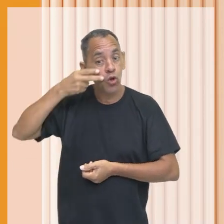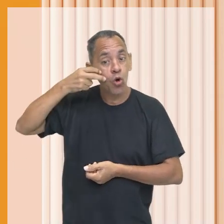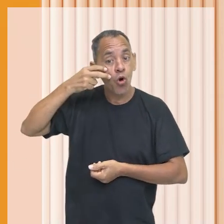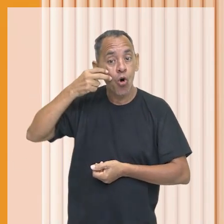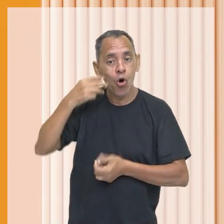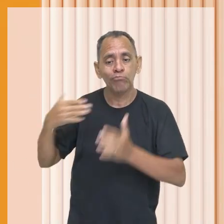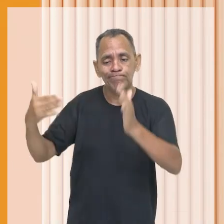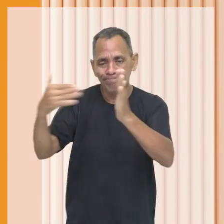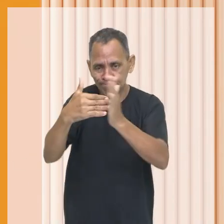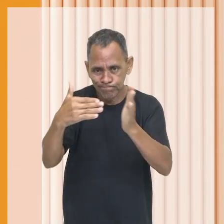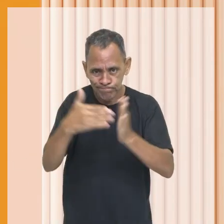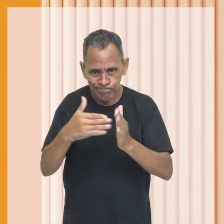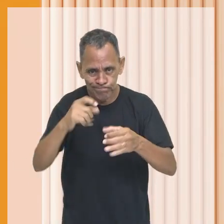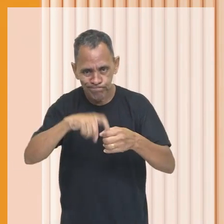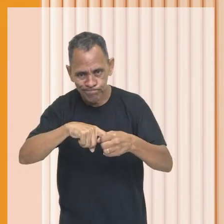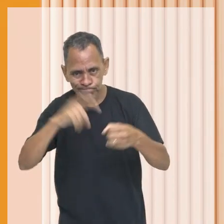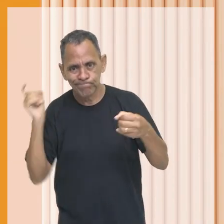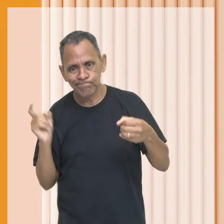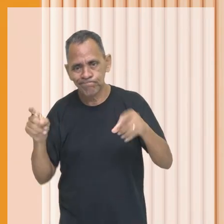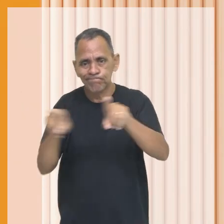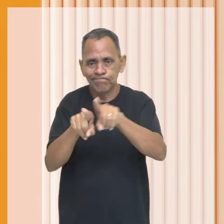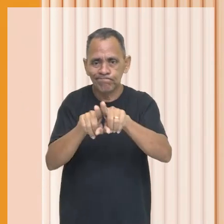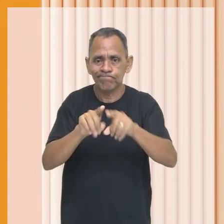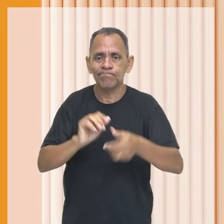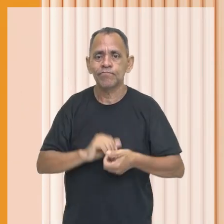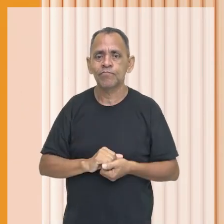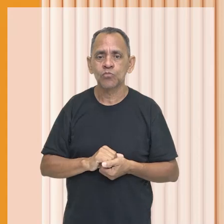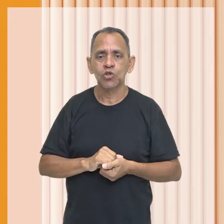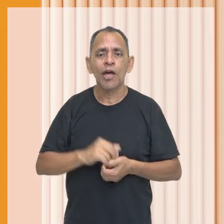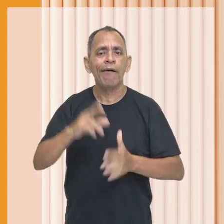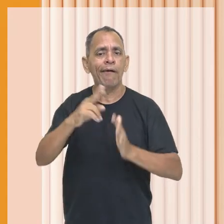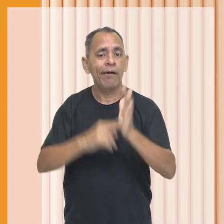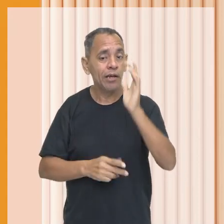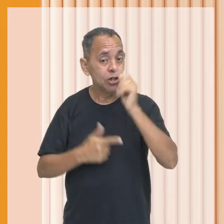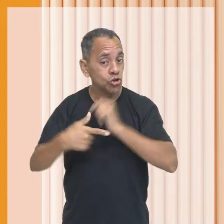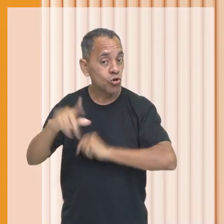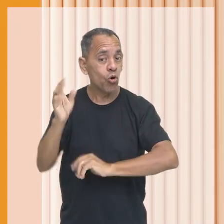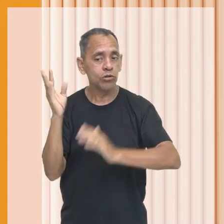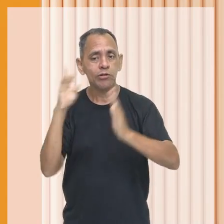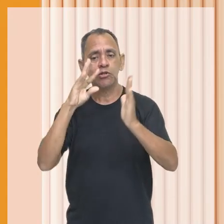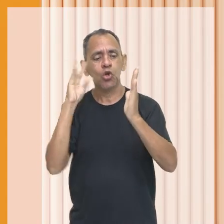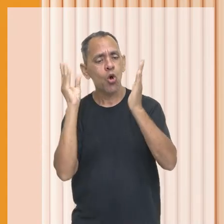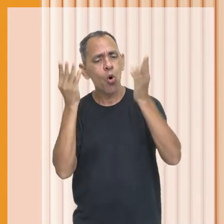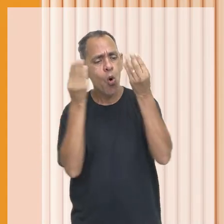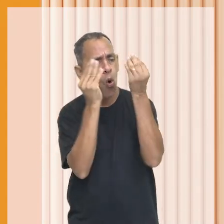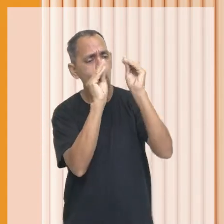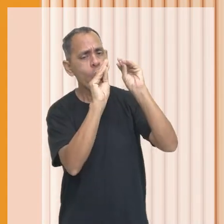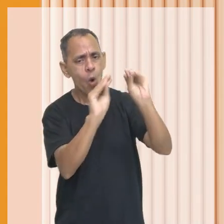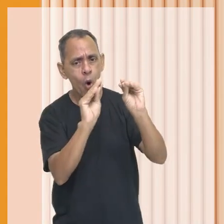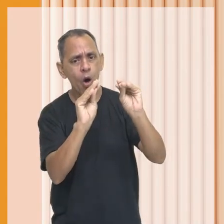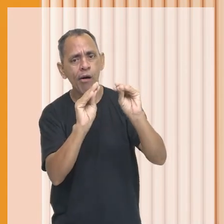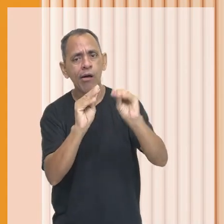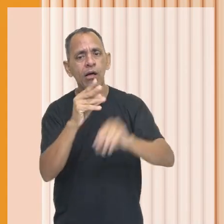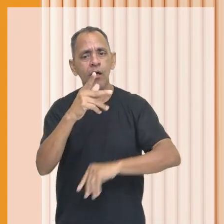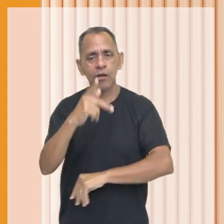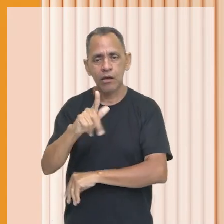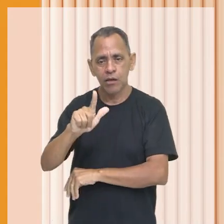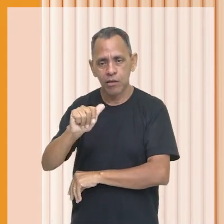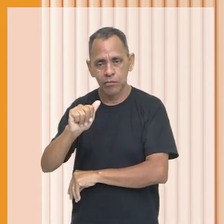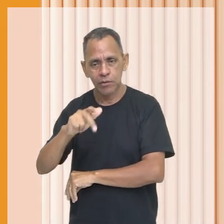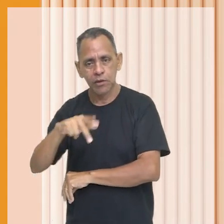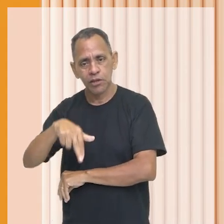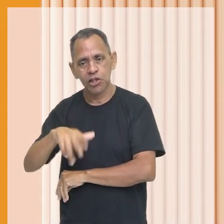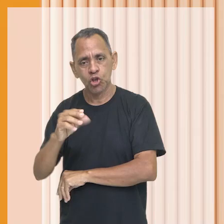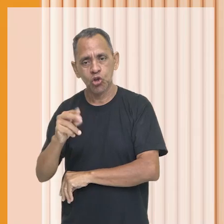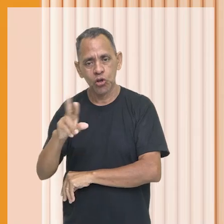vamos ter uma outra medida sendo colocada em vigor, que vai ser justamente a realização do Plano Real, que a gente vai